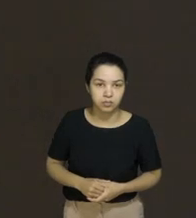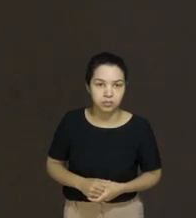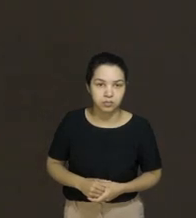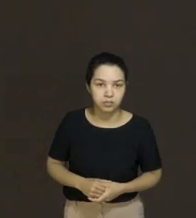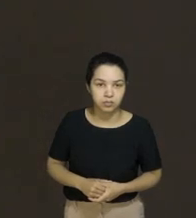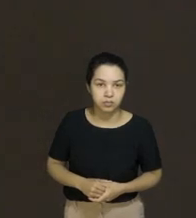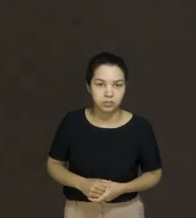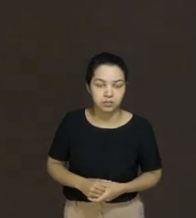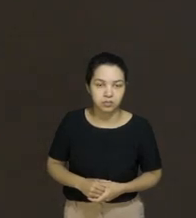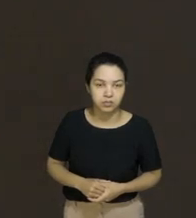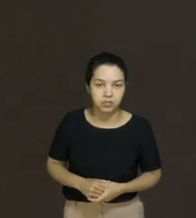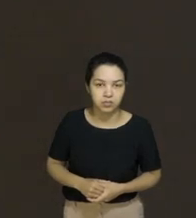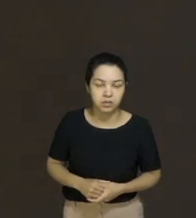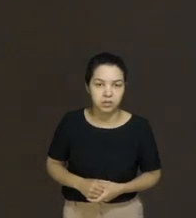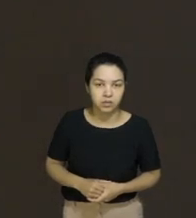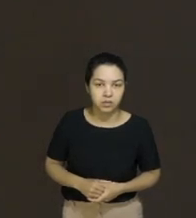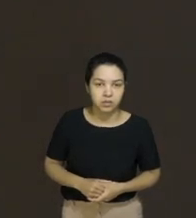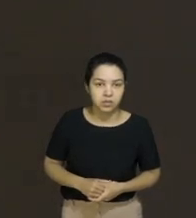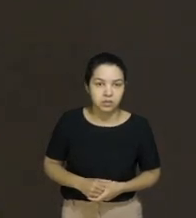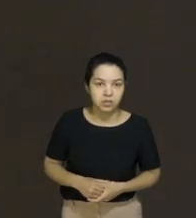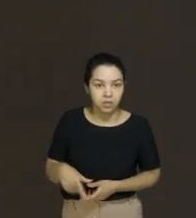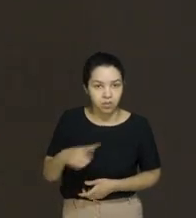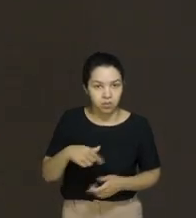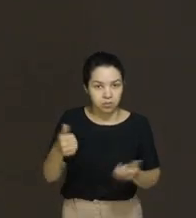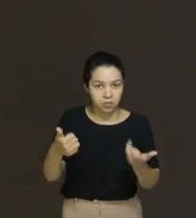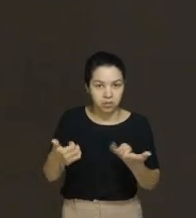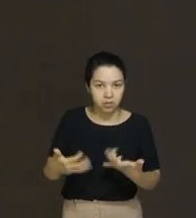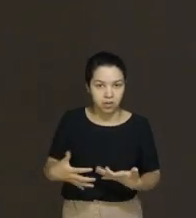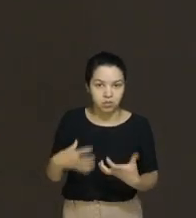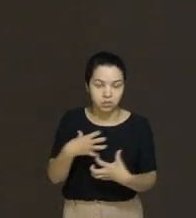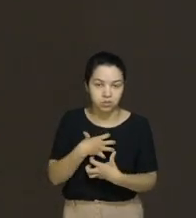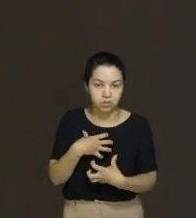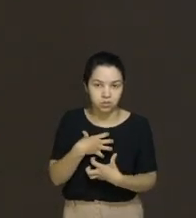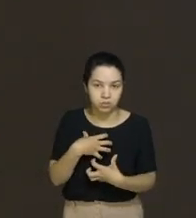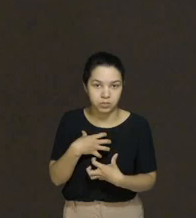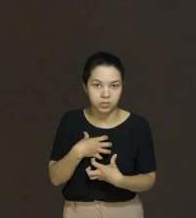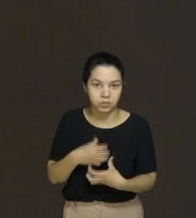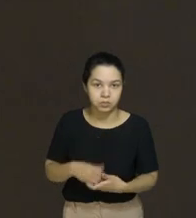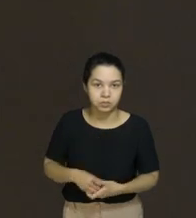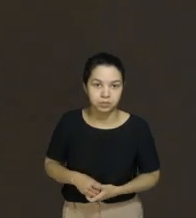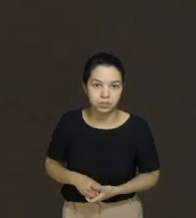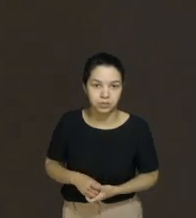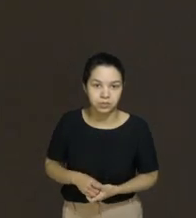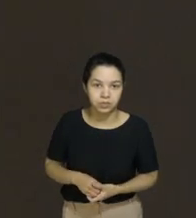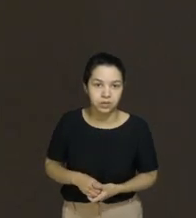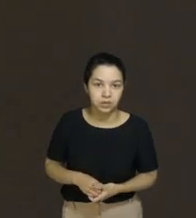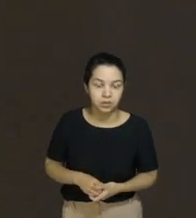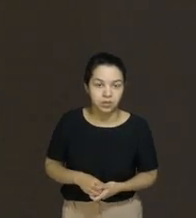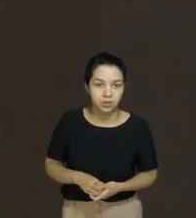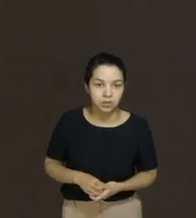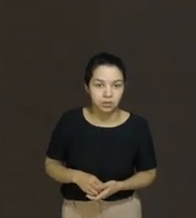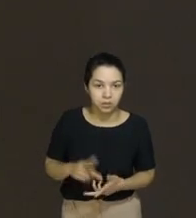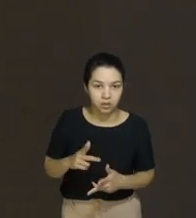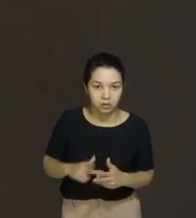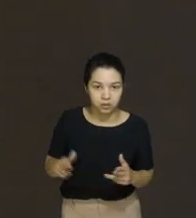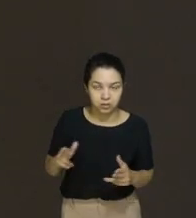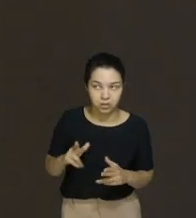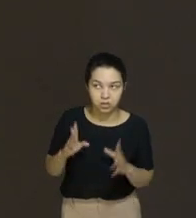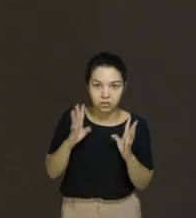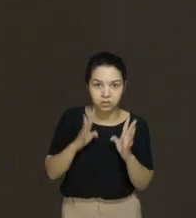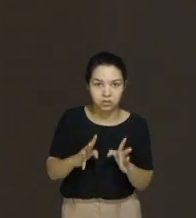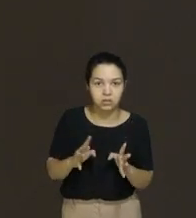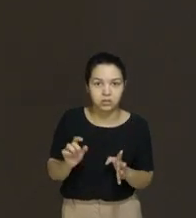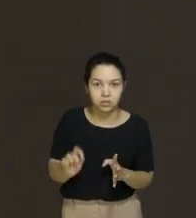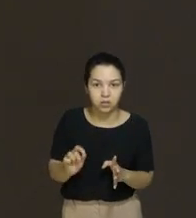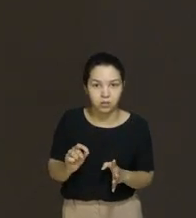Então, aí vamos começar a falar sobre os sintomas. A frequência deixa a desatenção, né? Frequentemente deixa de prestar